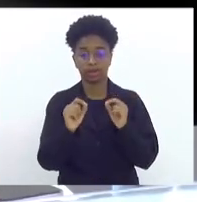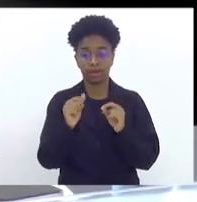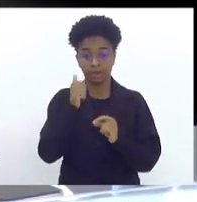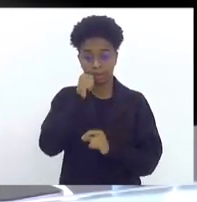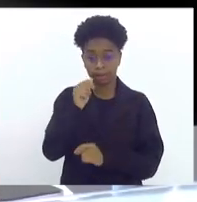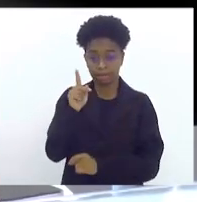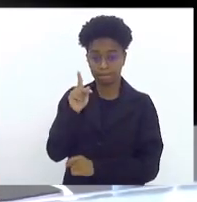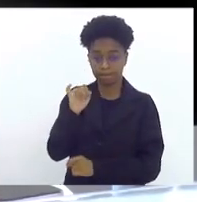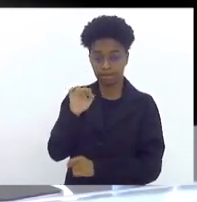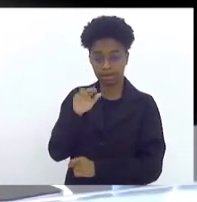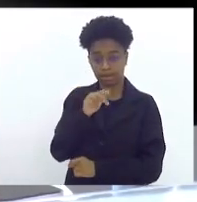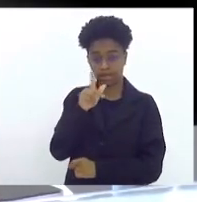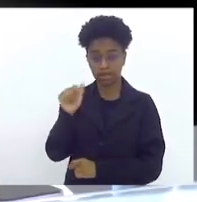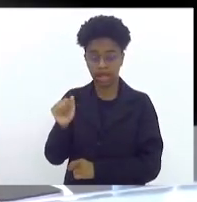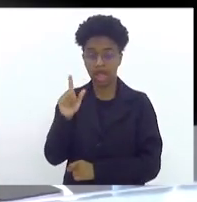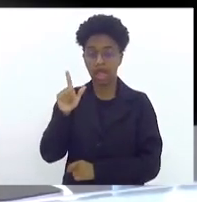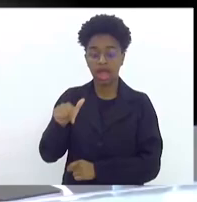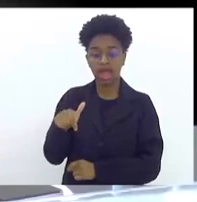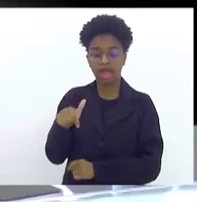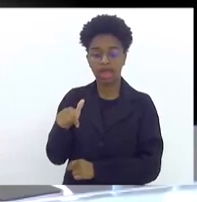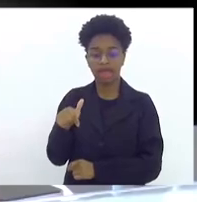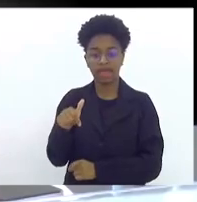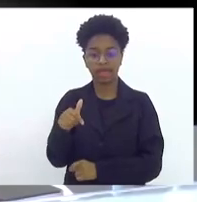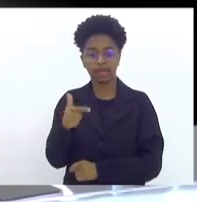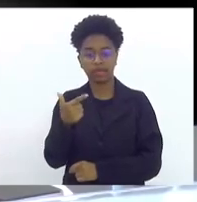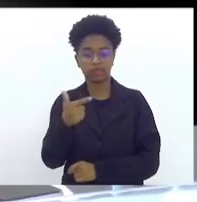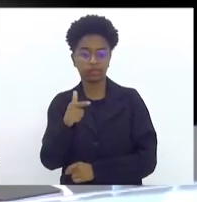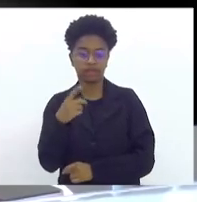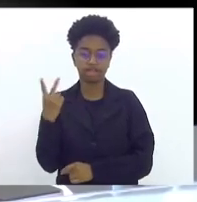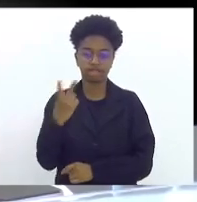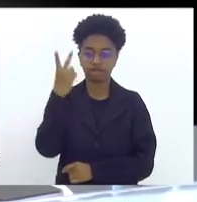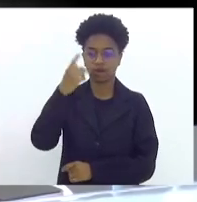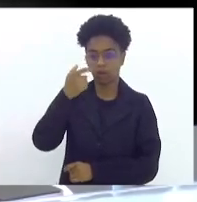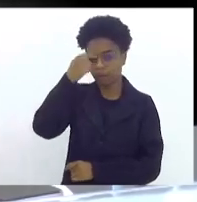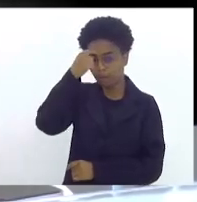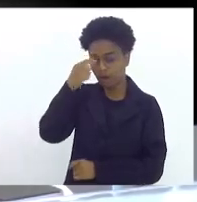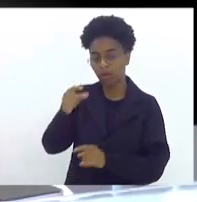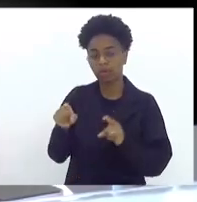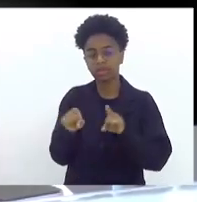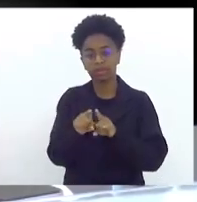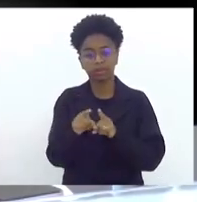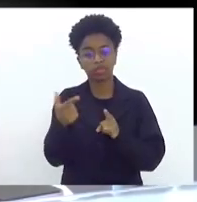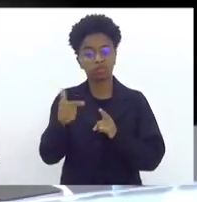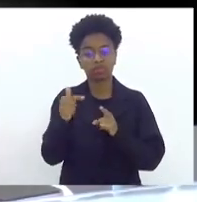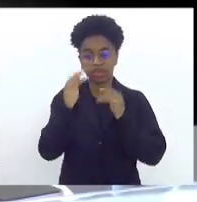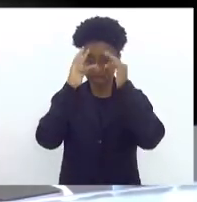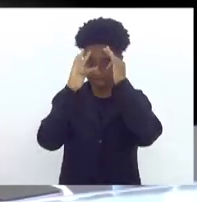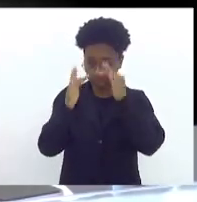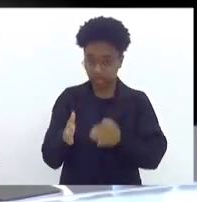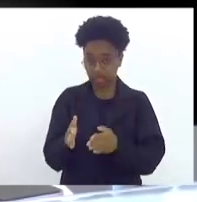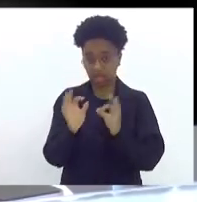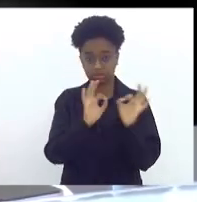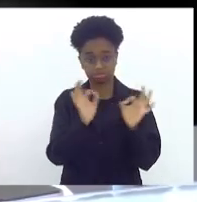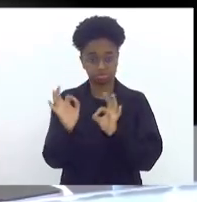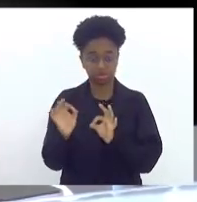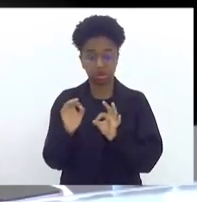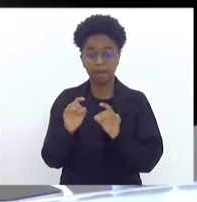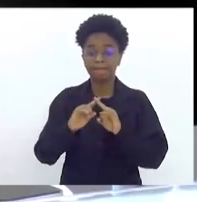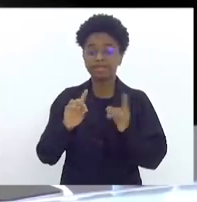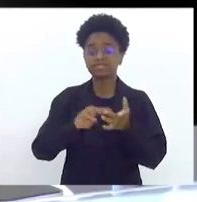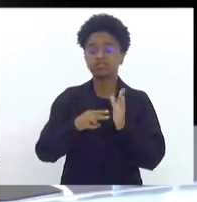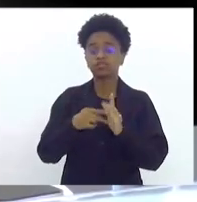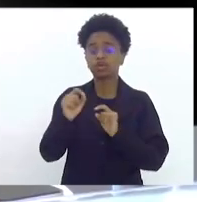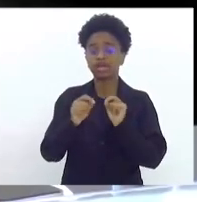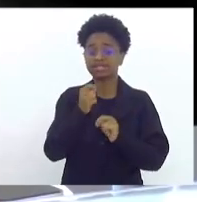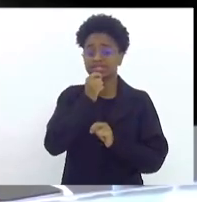piranha é uma mulher devassa é uma mulher sem valores moral e sem fidelidade garantida e o que significa ser sem